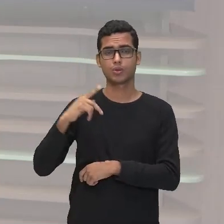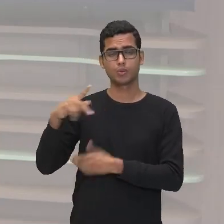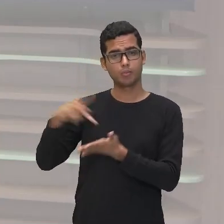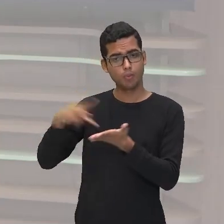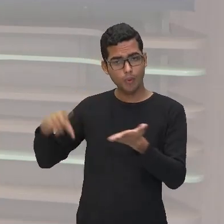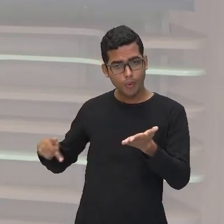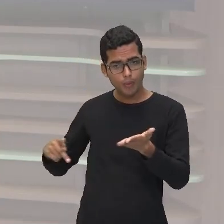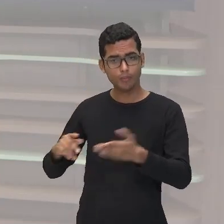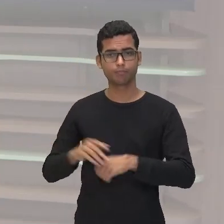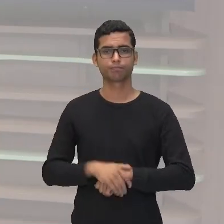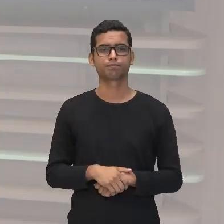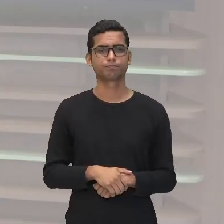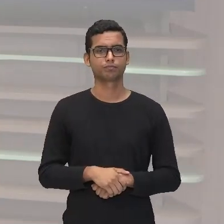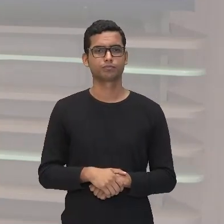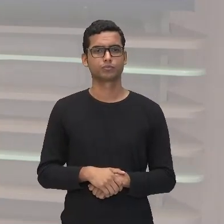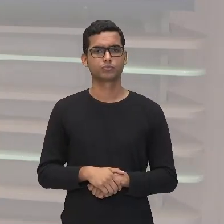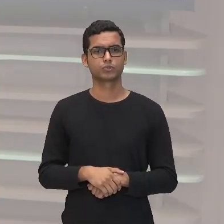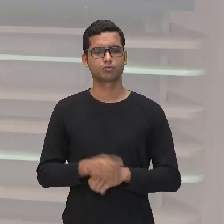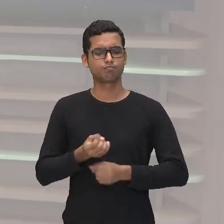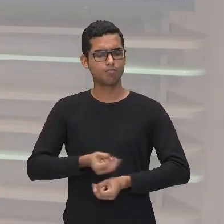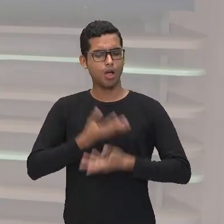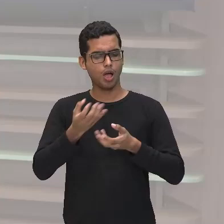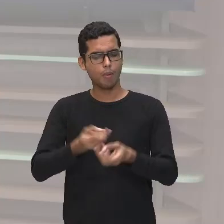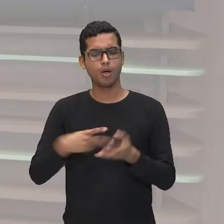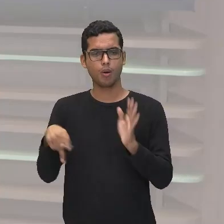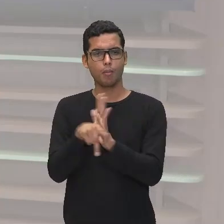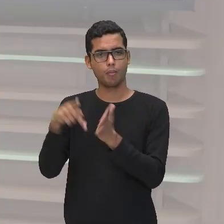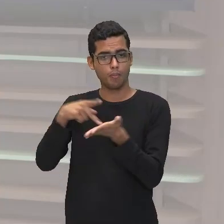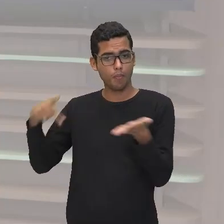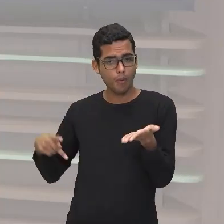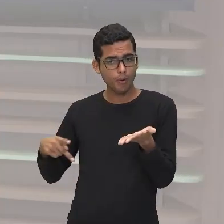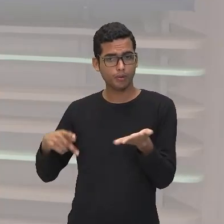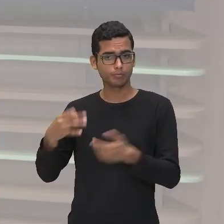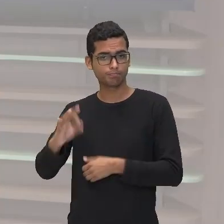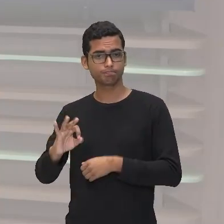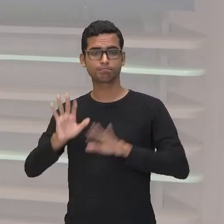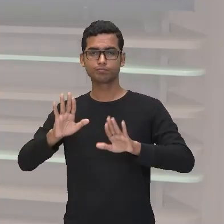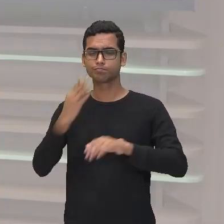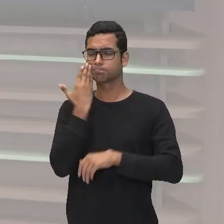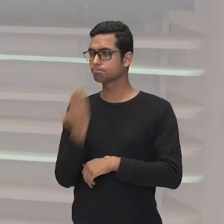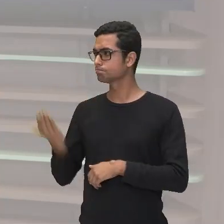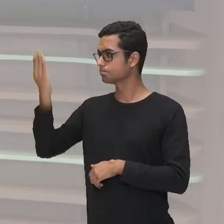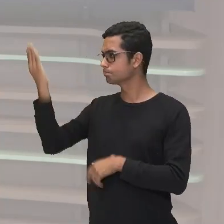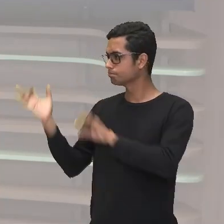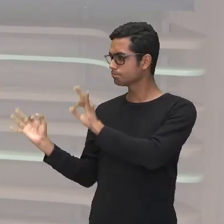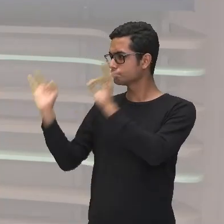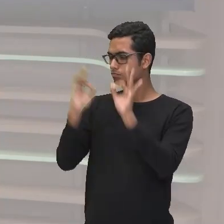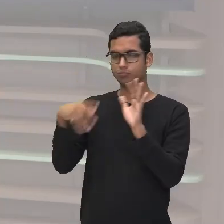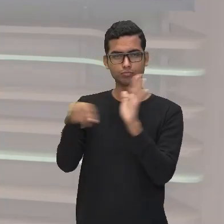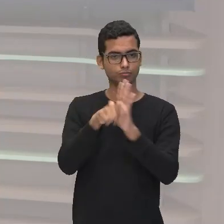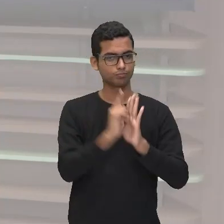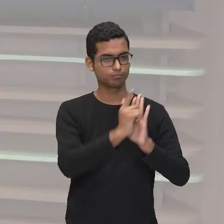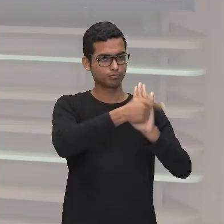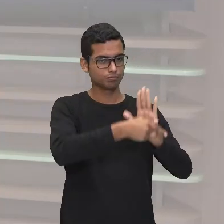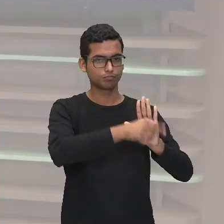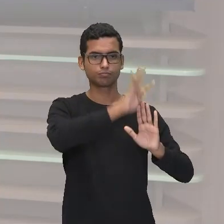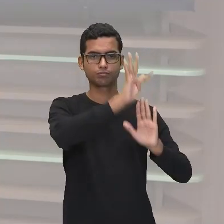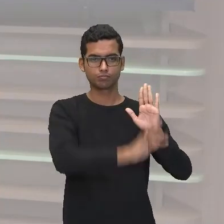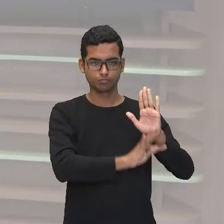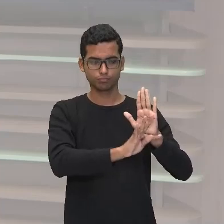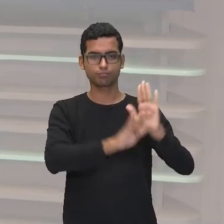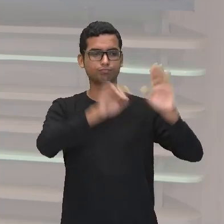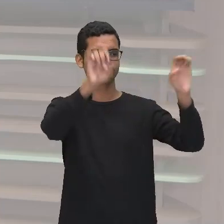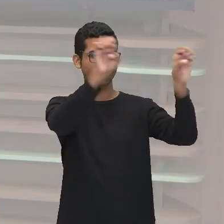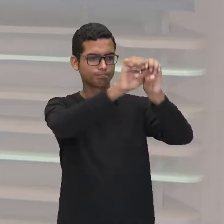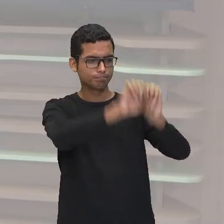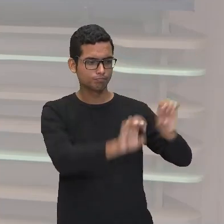vezes você fala assim, vou falar uma poesia. Você fala assim, né? Mas olha, esse é o poema, o gênero textual